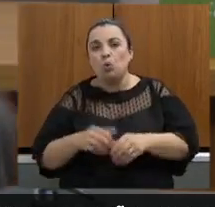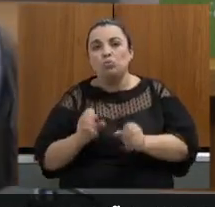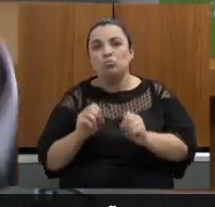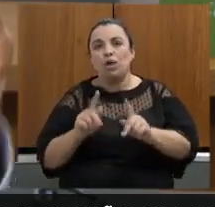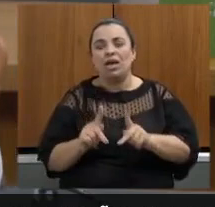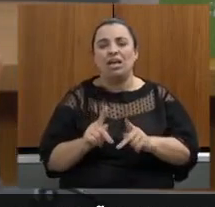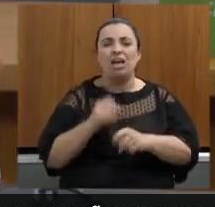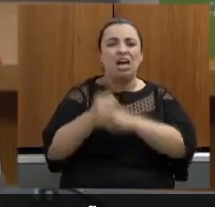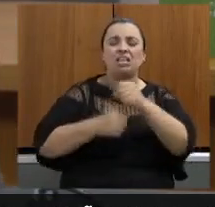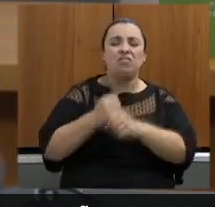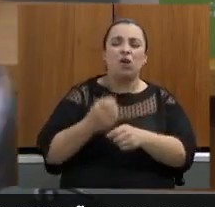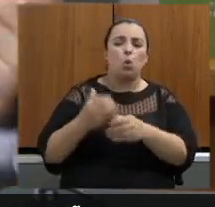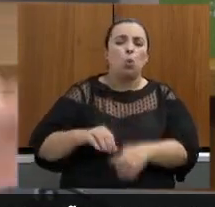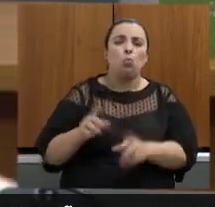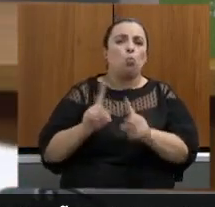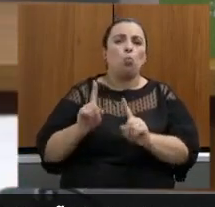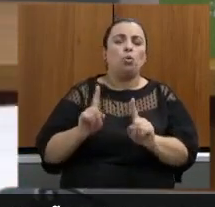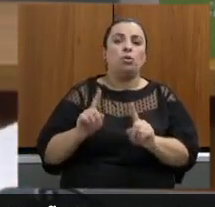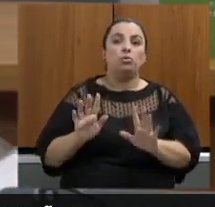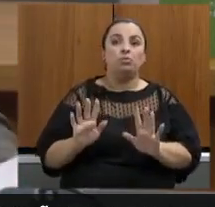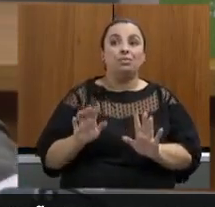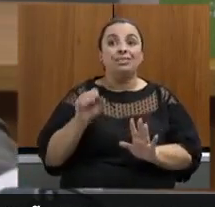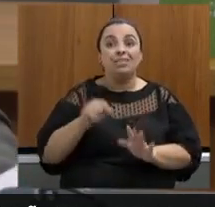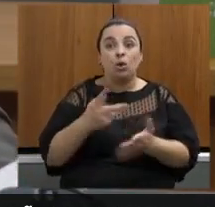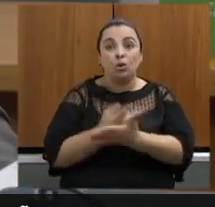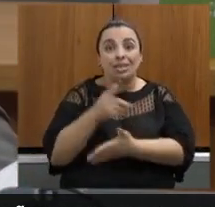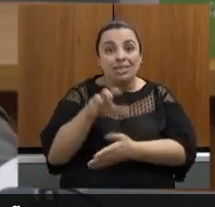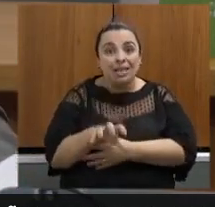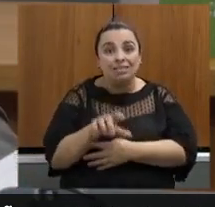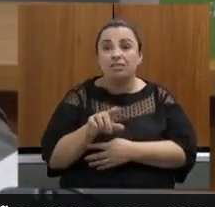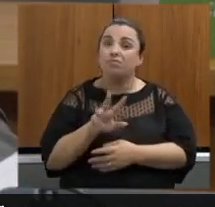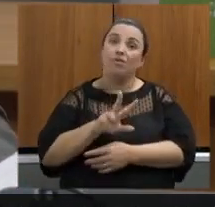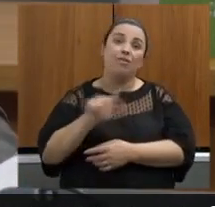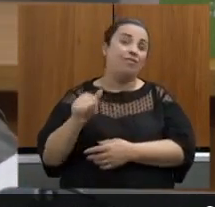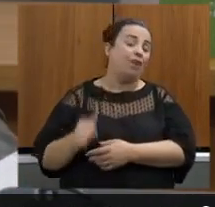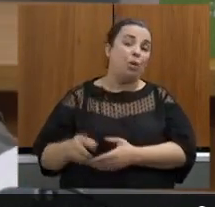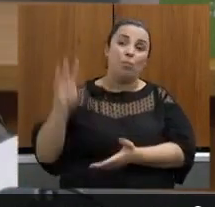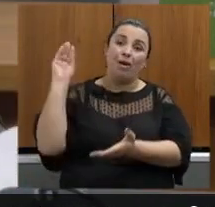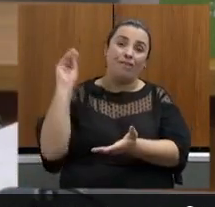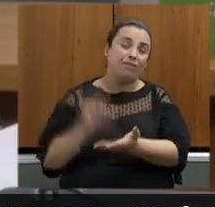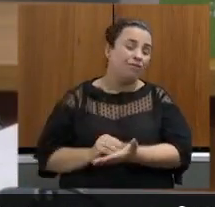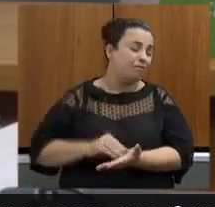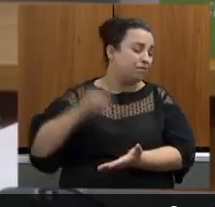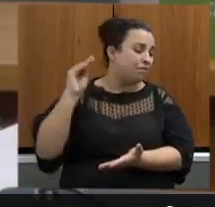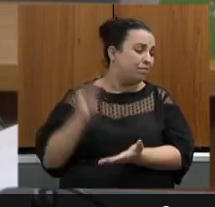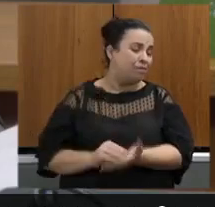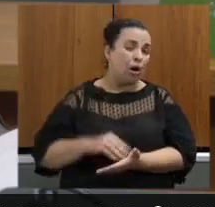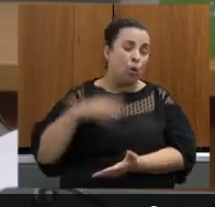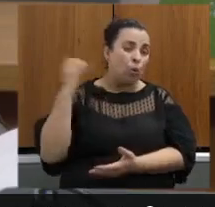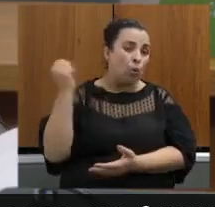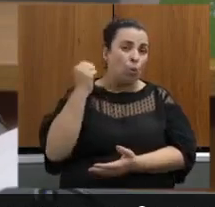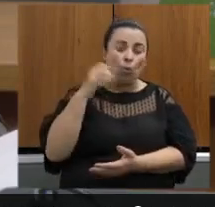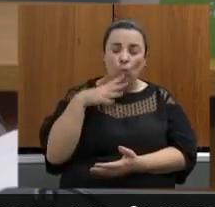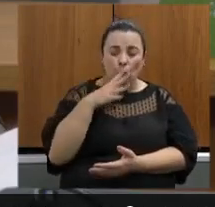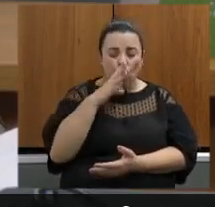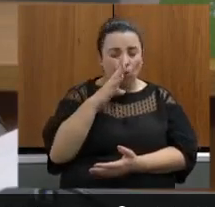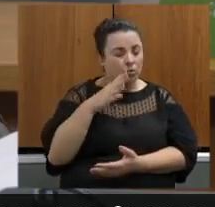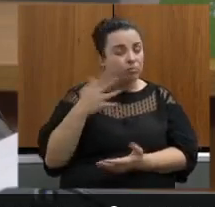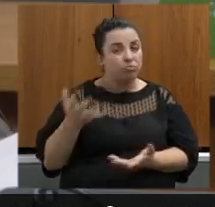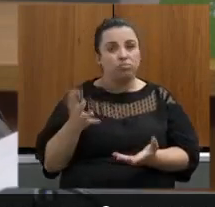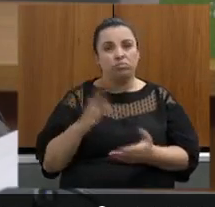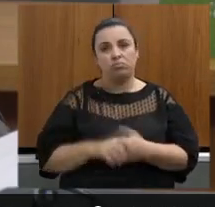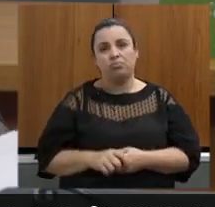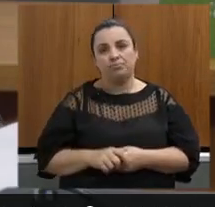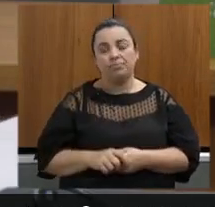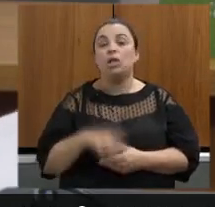buraco lá na frente em norme e adminstração só foi isso essa parte é tratado é a primeira intervenção